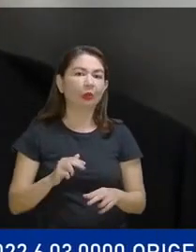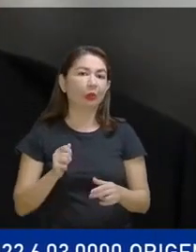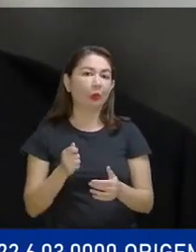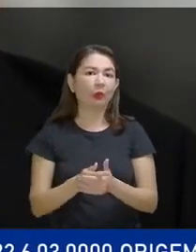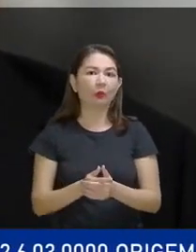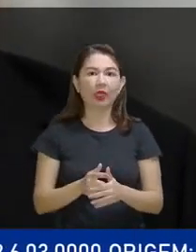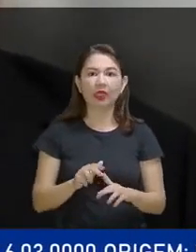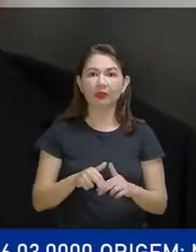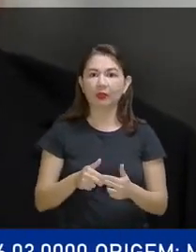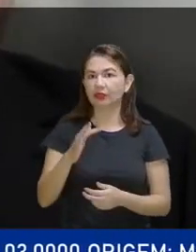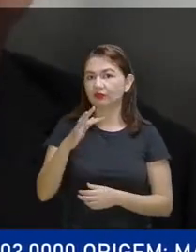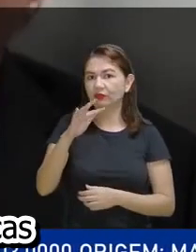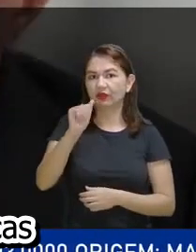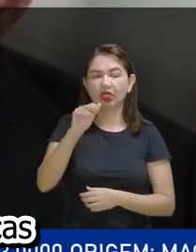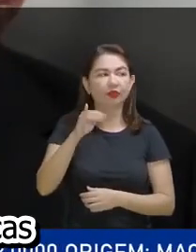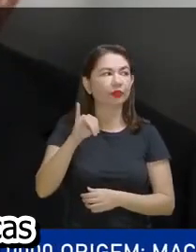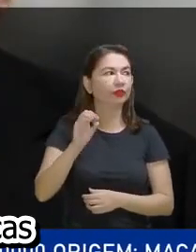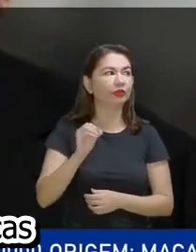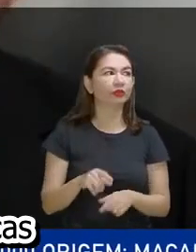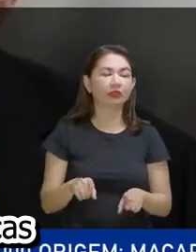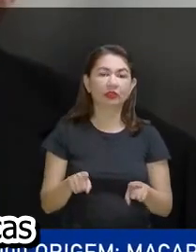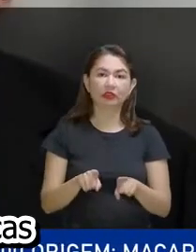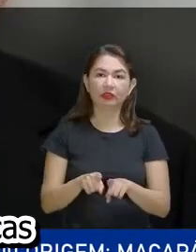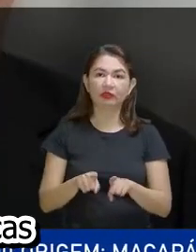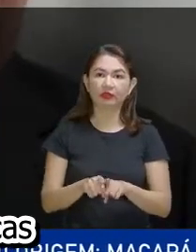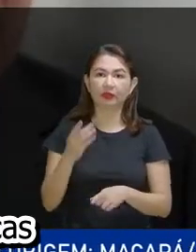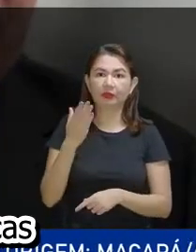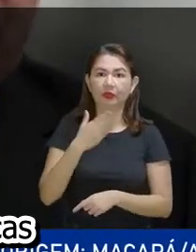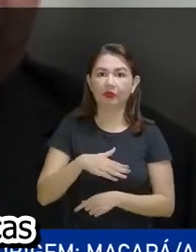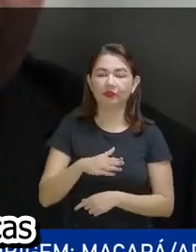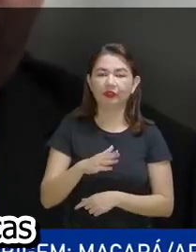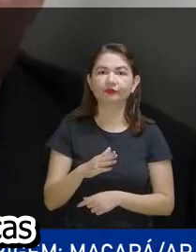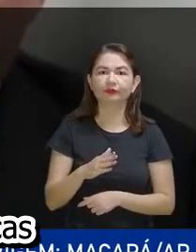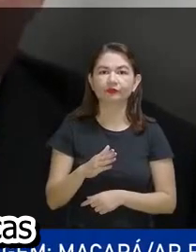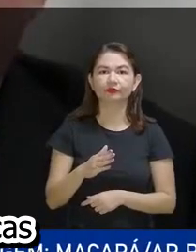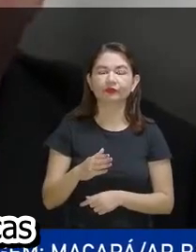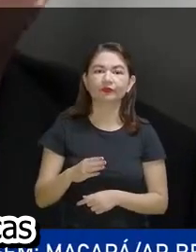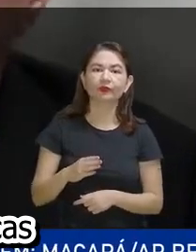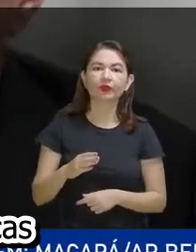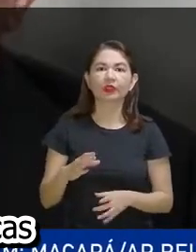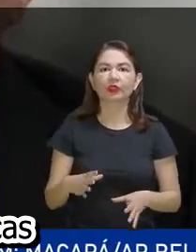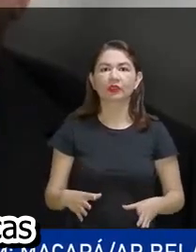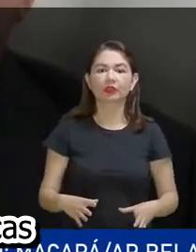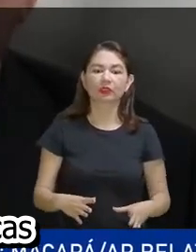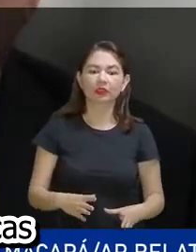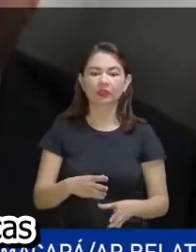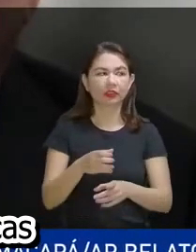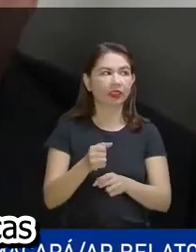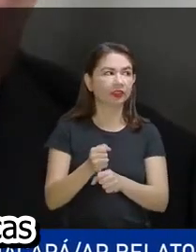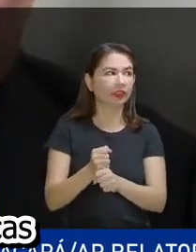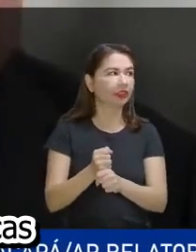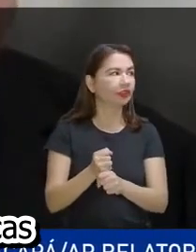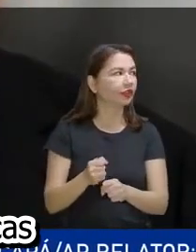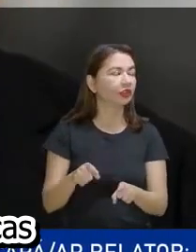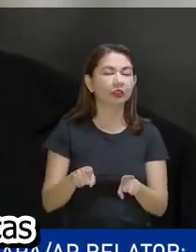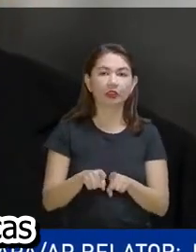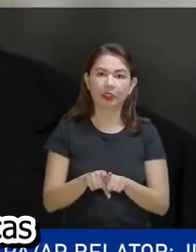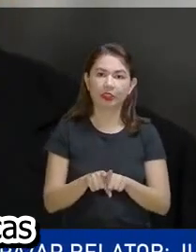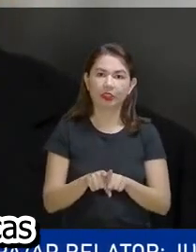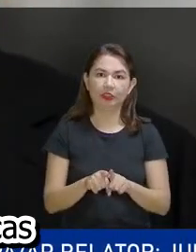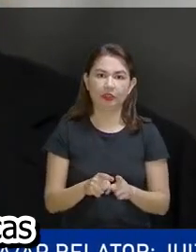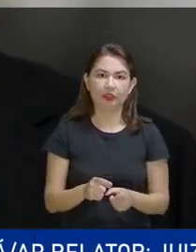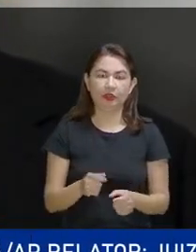Jucá. E muito menos a prova de que essas cestas básicas seriam destinadas à captação de